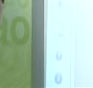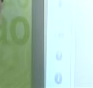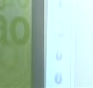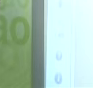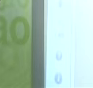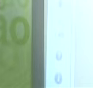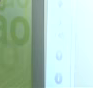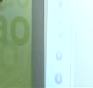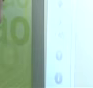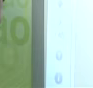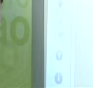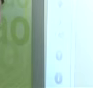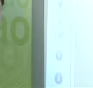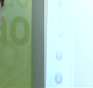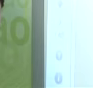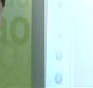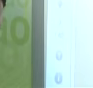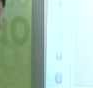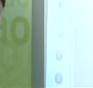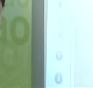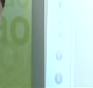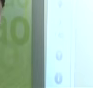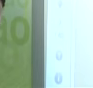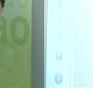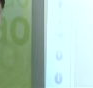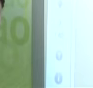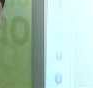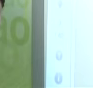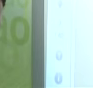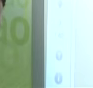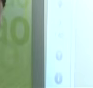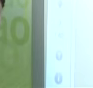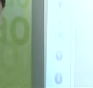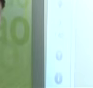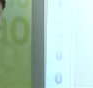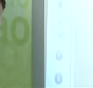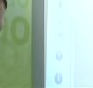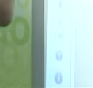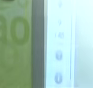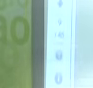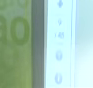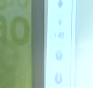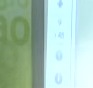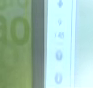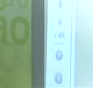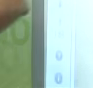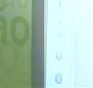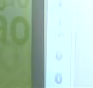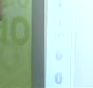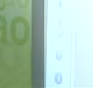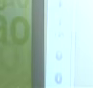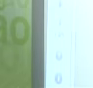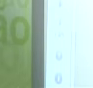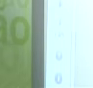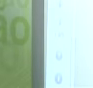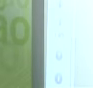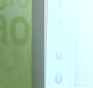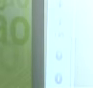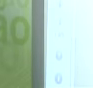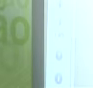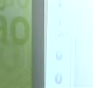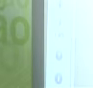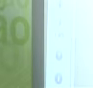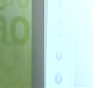dia que quando ele abriu o olho, o cérebro aprendeu tudo que tinha a aprender sobre aqueles sinais que ele recebeu, ele vai reconhecer o rosto da mãe,